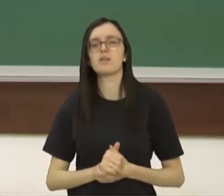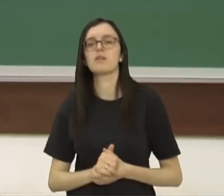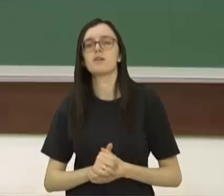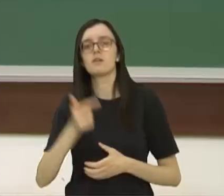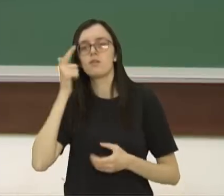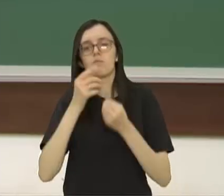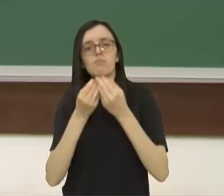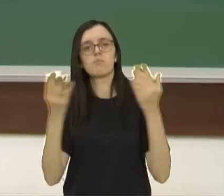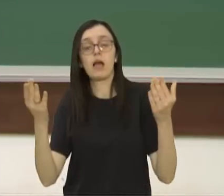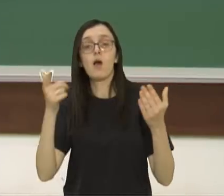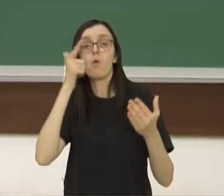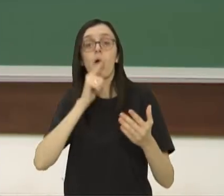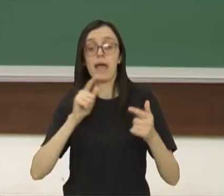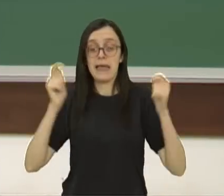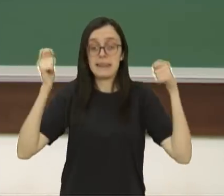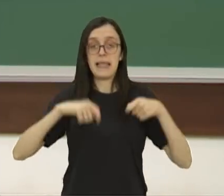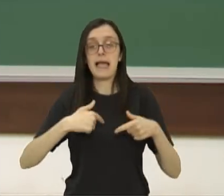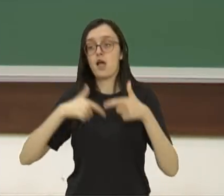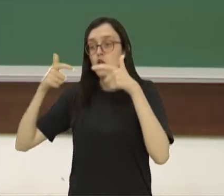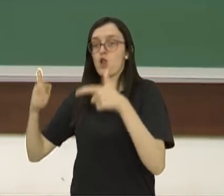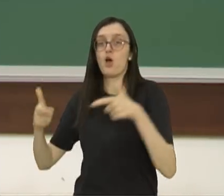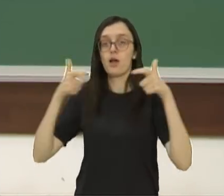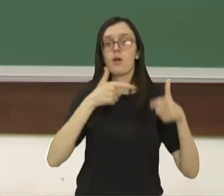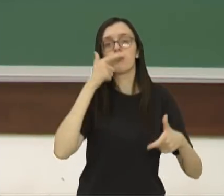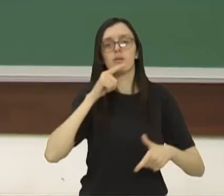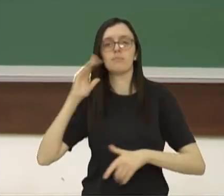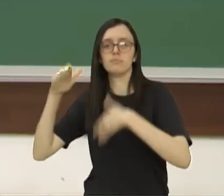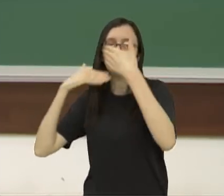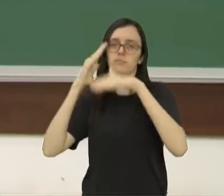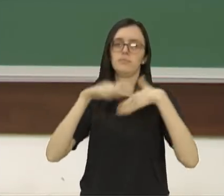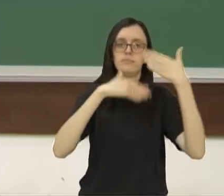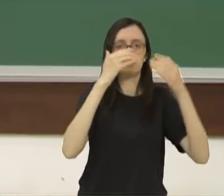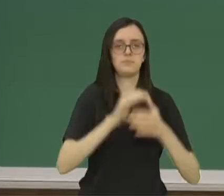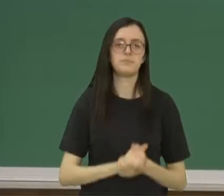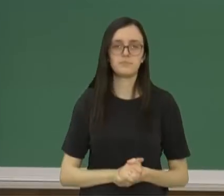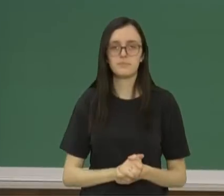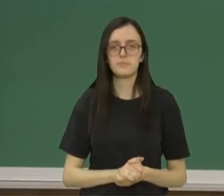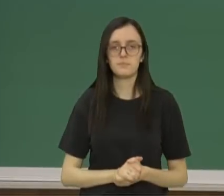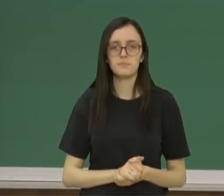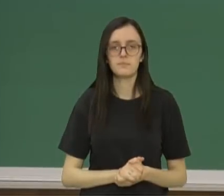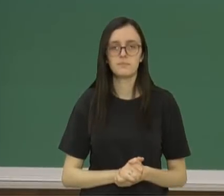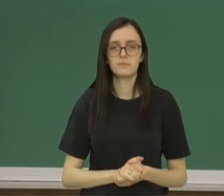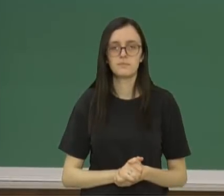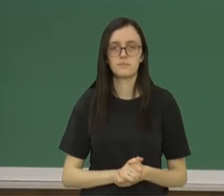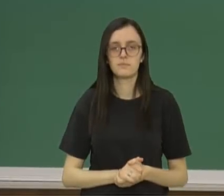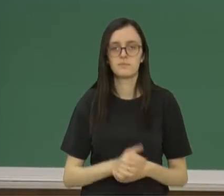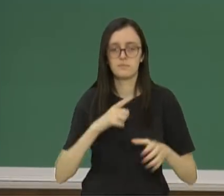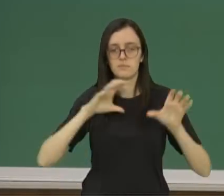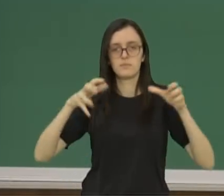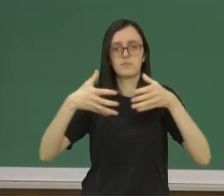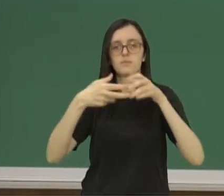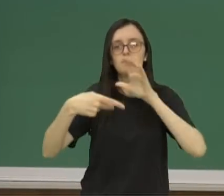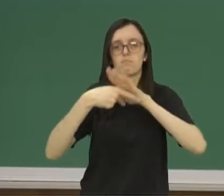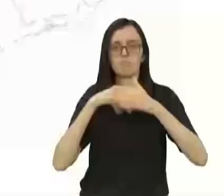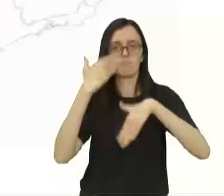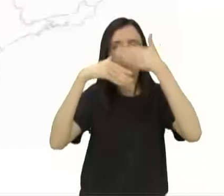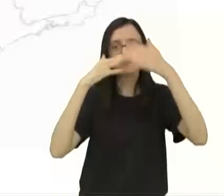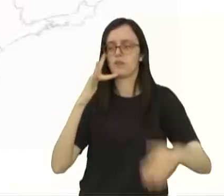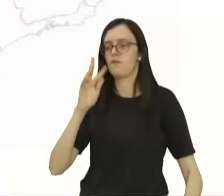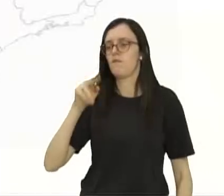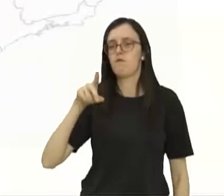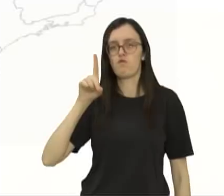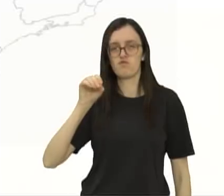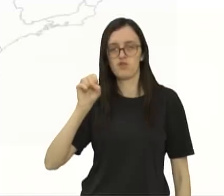elas possam, assim, dentro dos seus arranjos locais, se desenvolverem. Então, os fundos de desenvolvimento asseguram